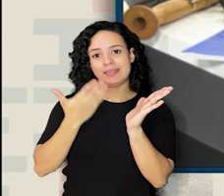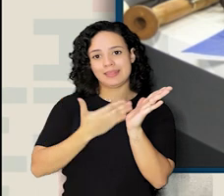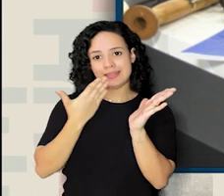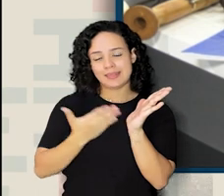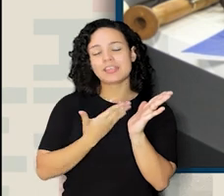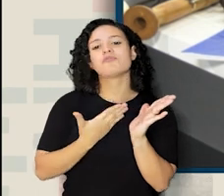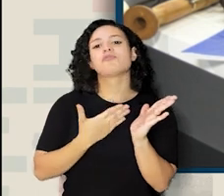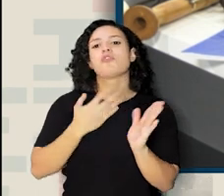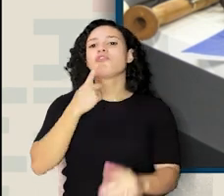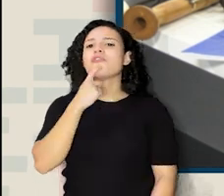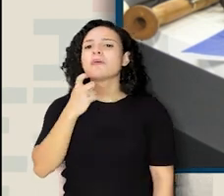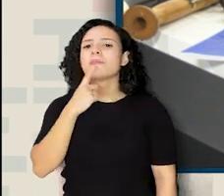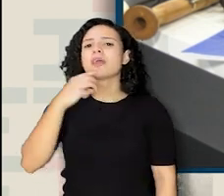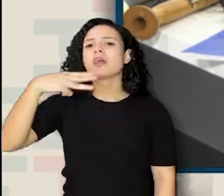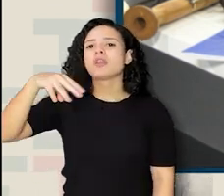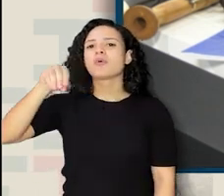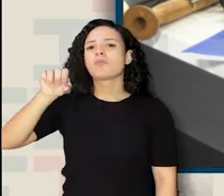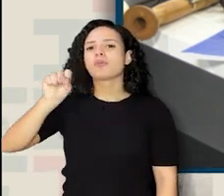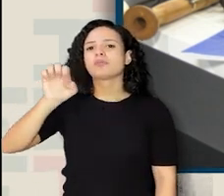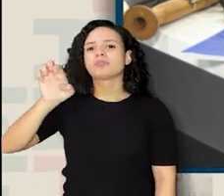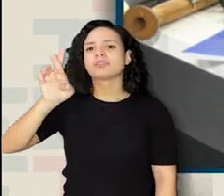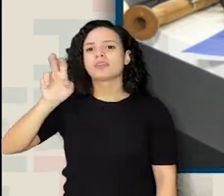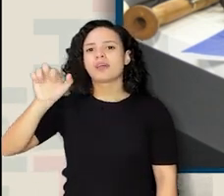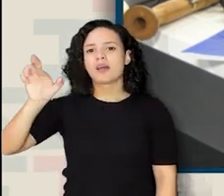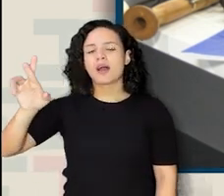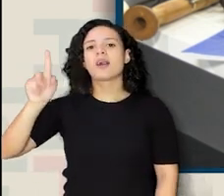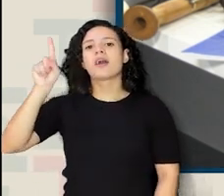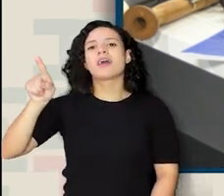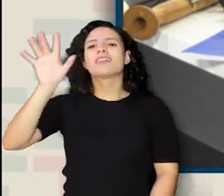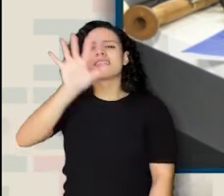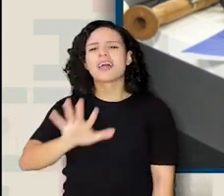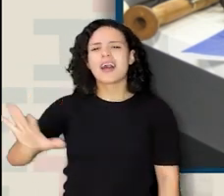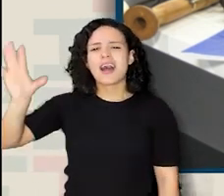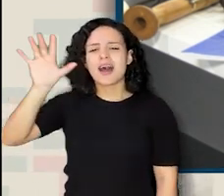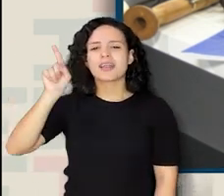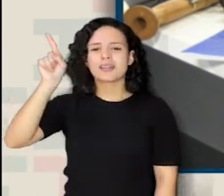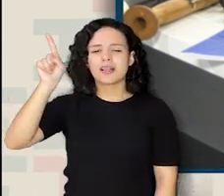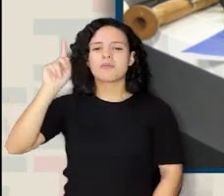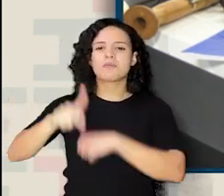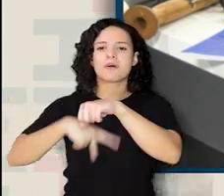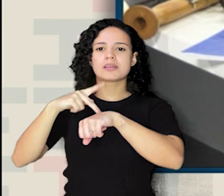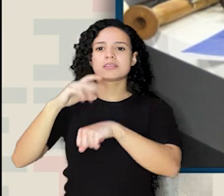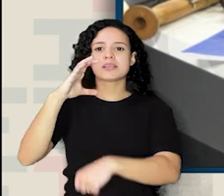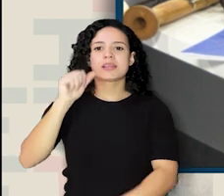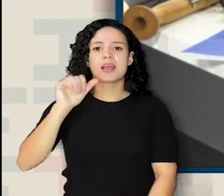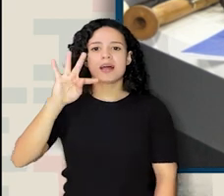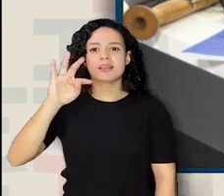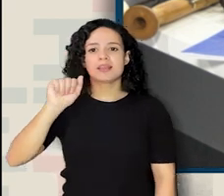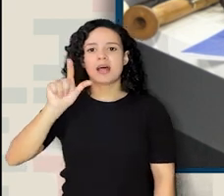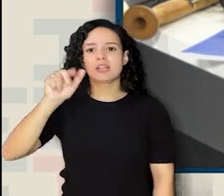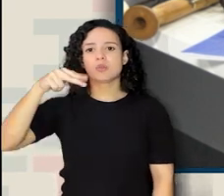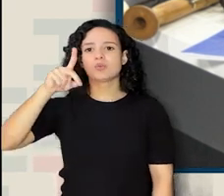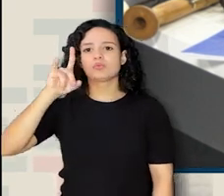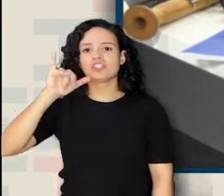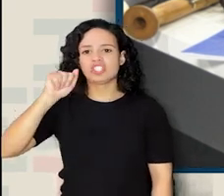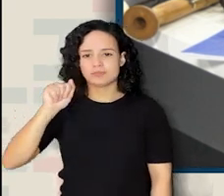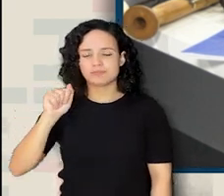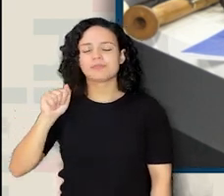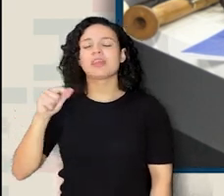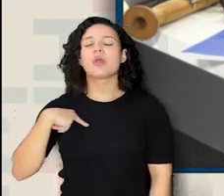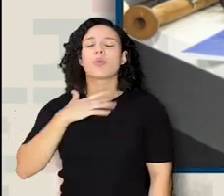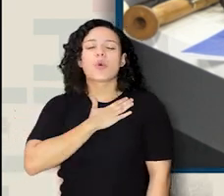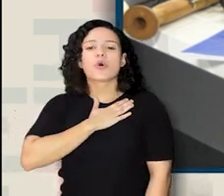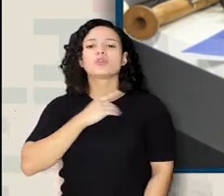chamado Livro Vermelho de Montserrat, tá? Da região da Catalunha. E eu gosto muito dessa